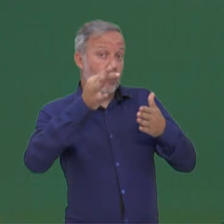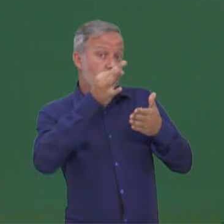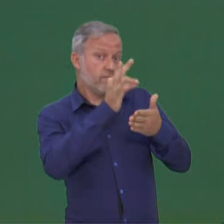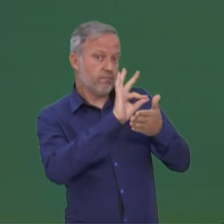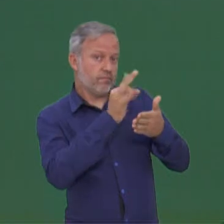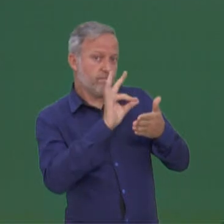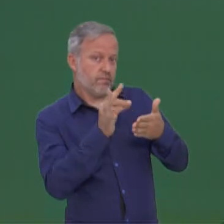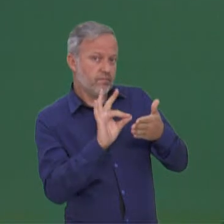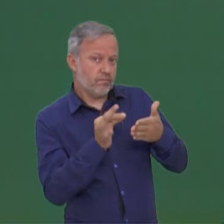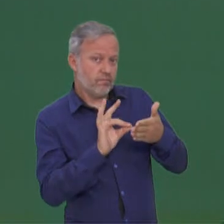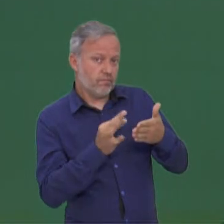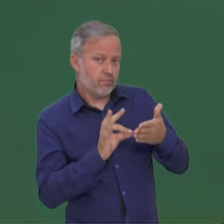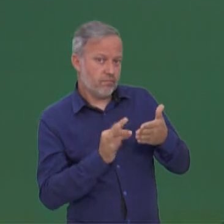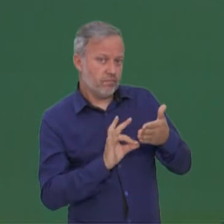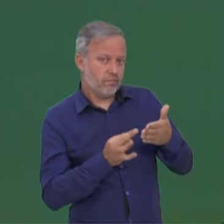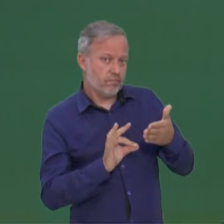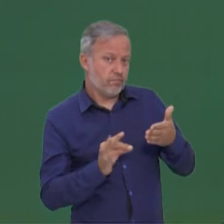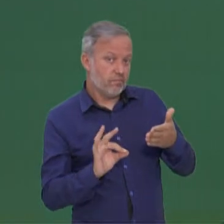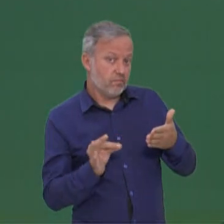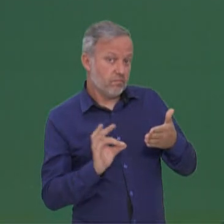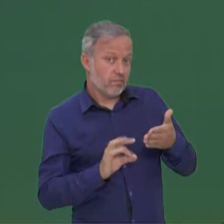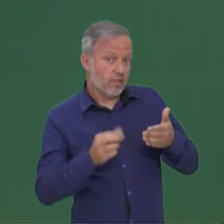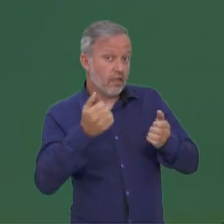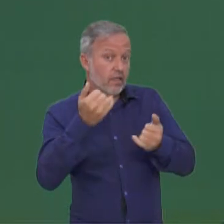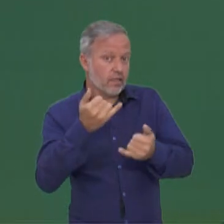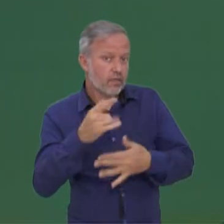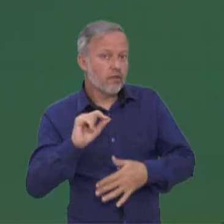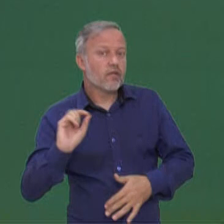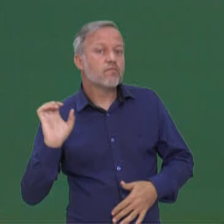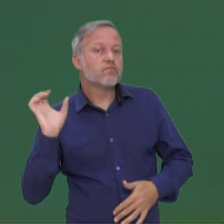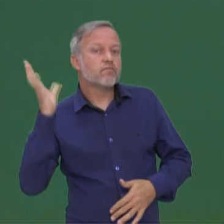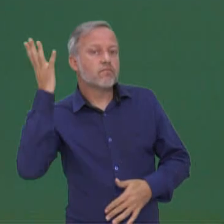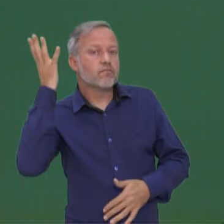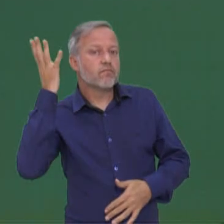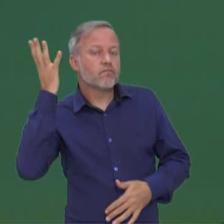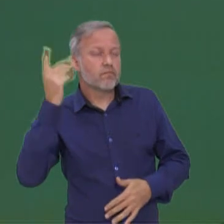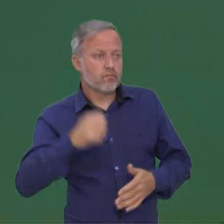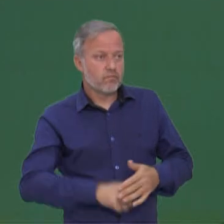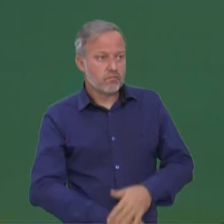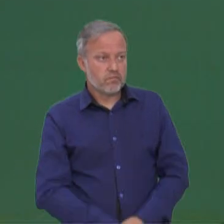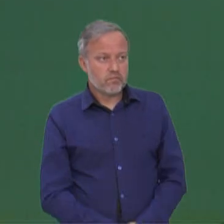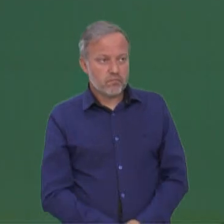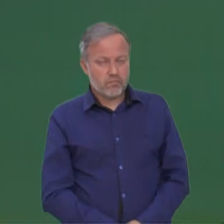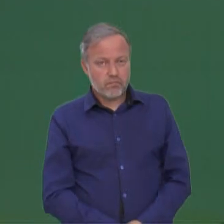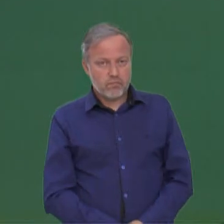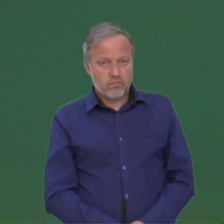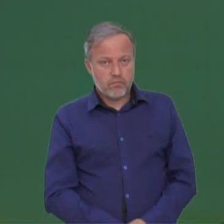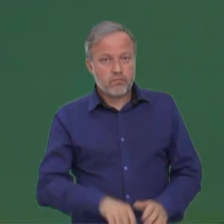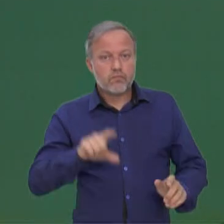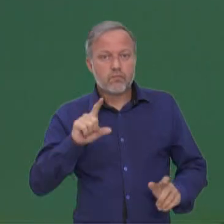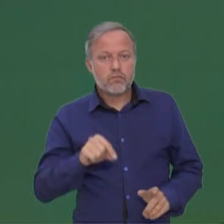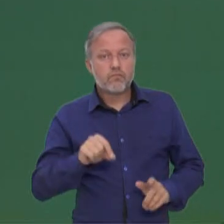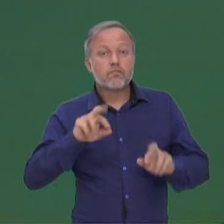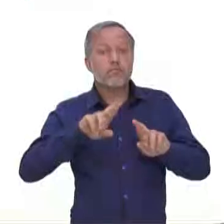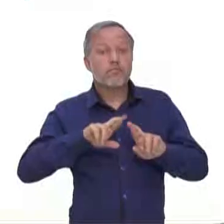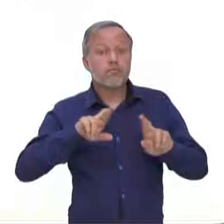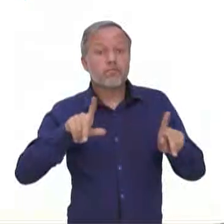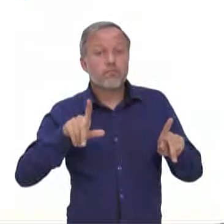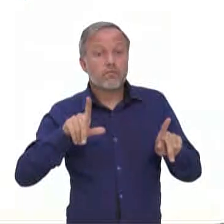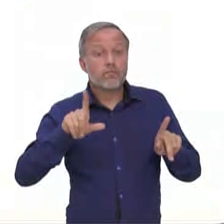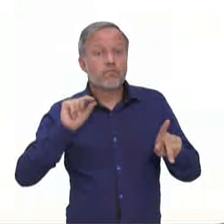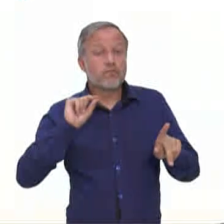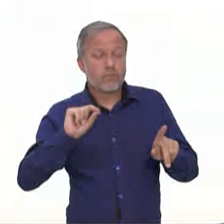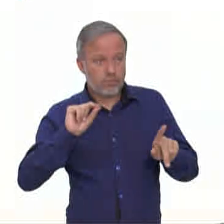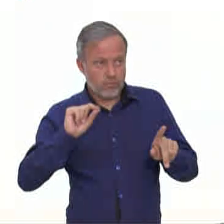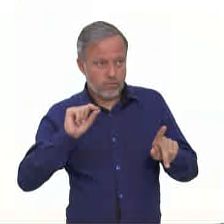Quando narra, conta alguma coisa, certo? Narrativas escritas. O que as diferencia, porém, é